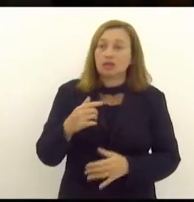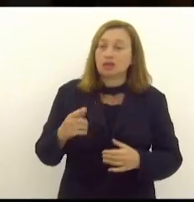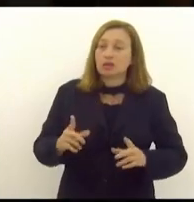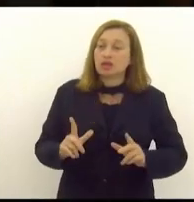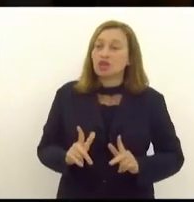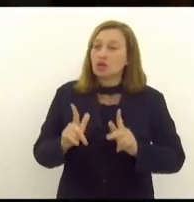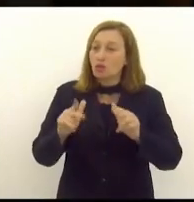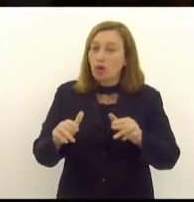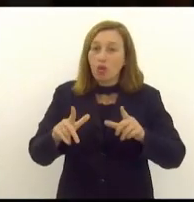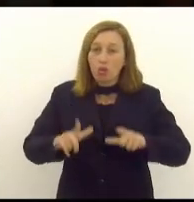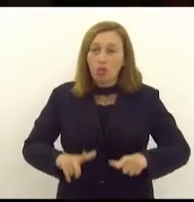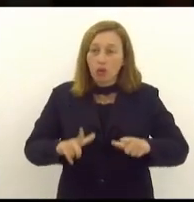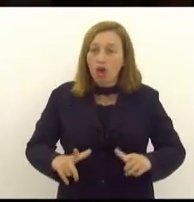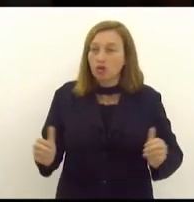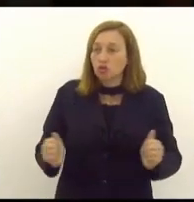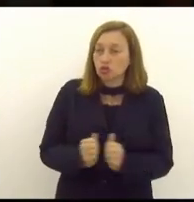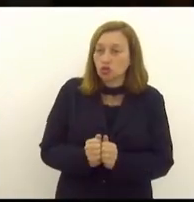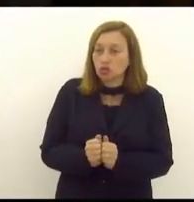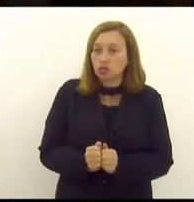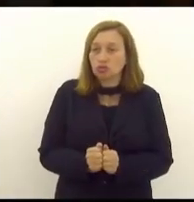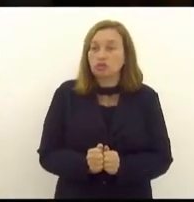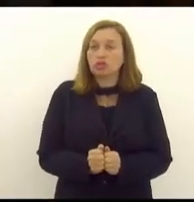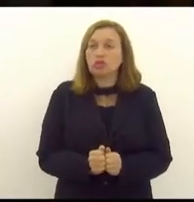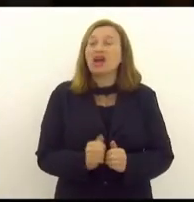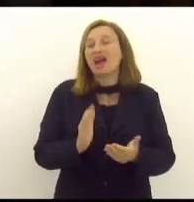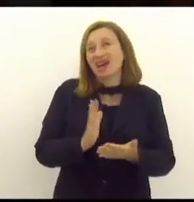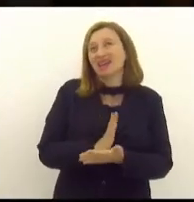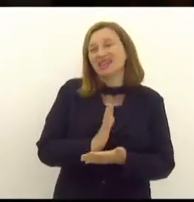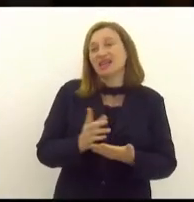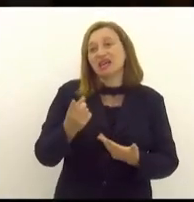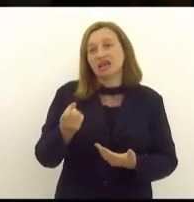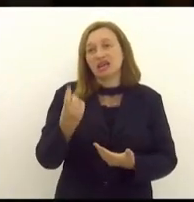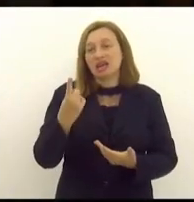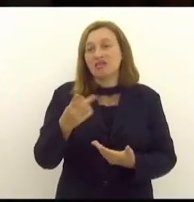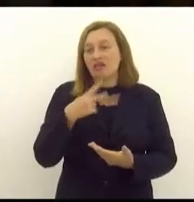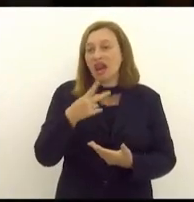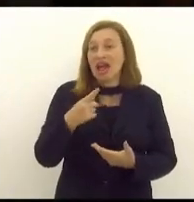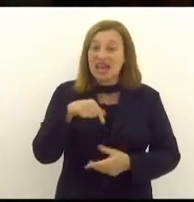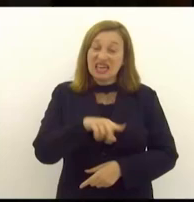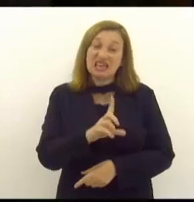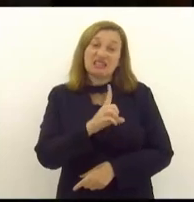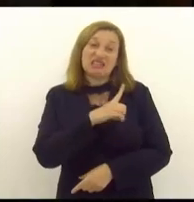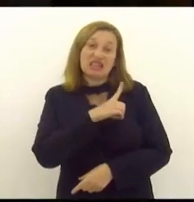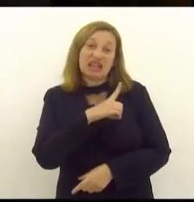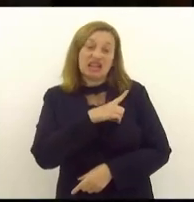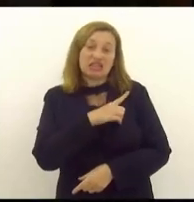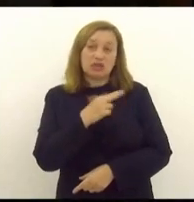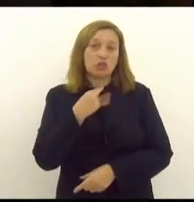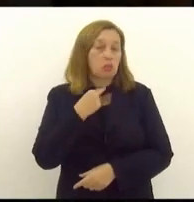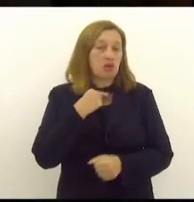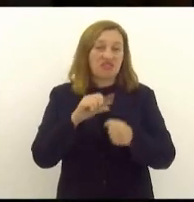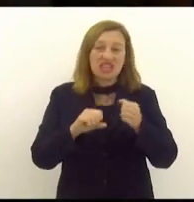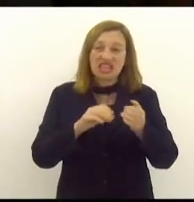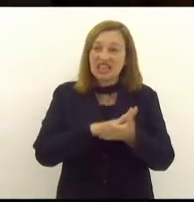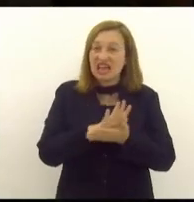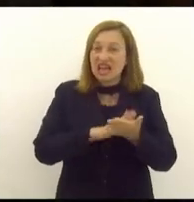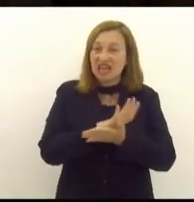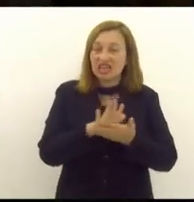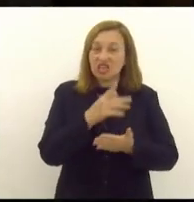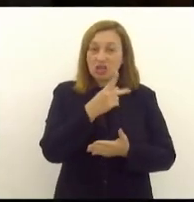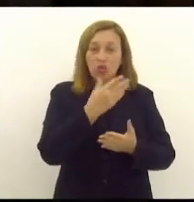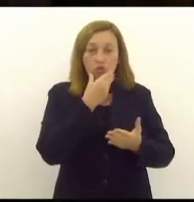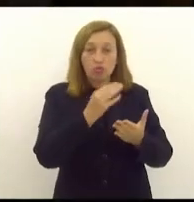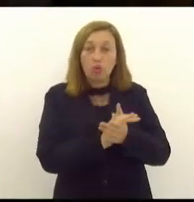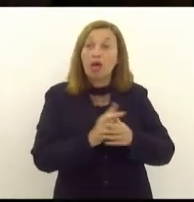mesmo ambiente também junto com ele claro que muitas vezes diz ah mas aqui dentro da delegacia ele não pode fazer nada contra você